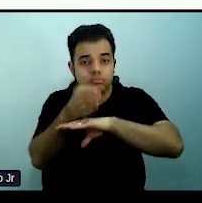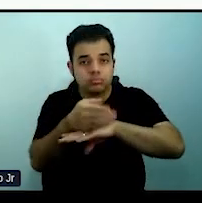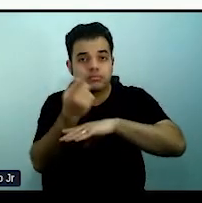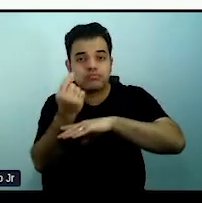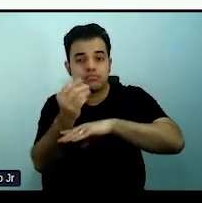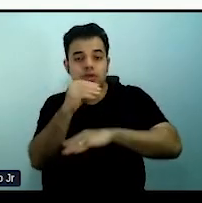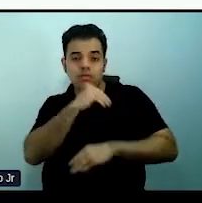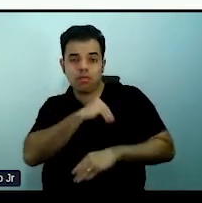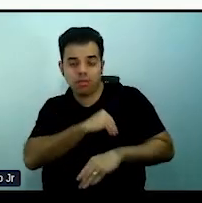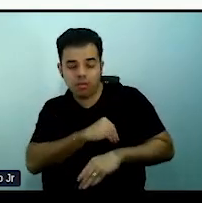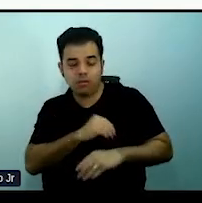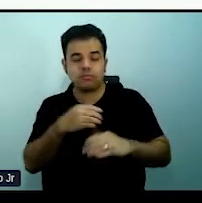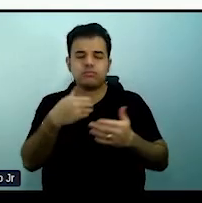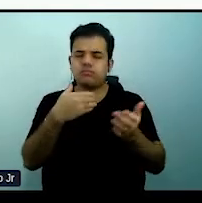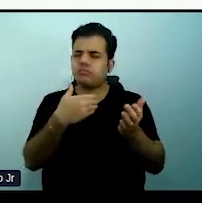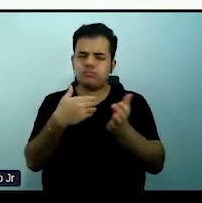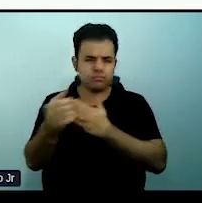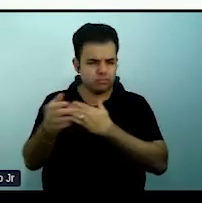fazer qualquer